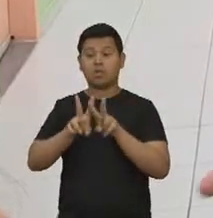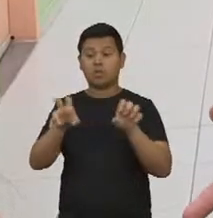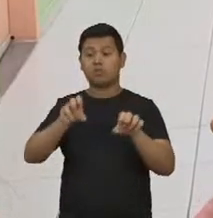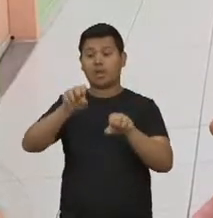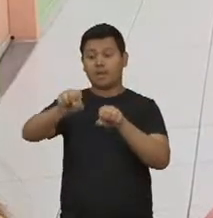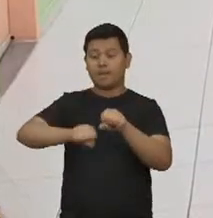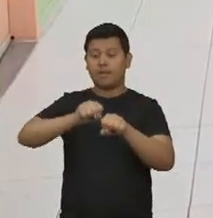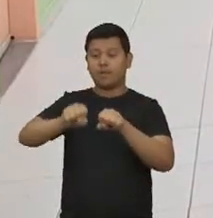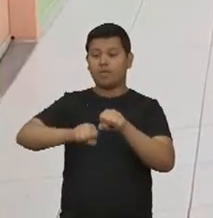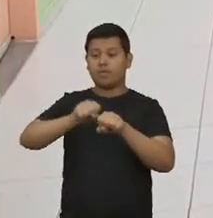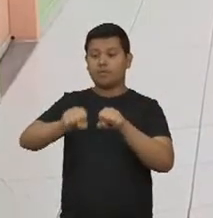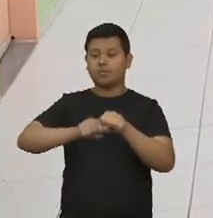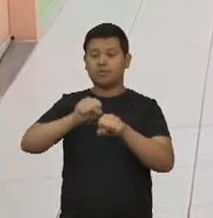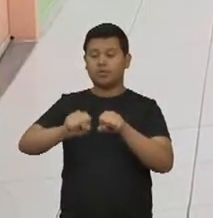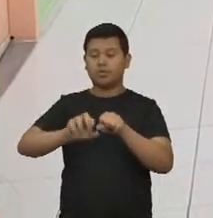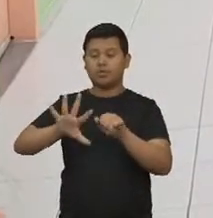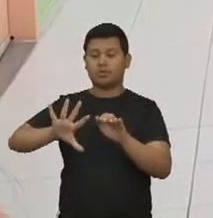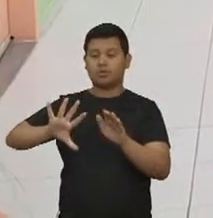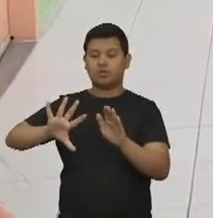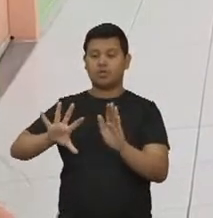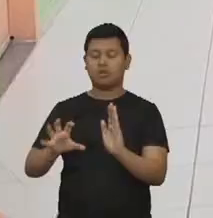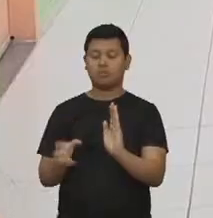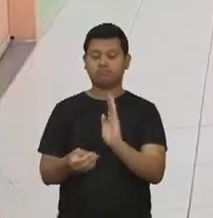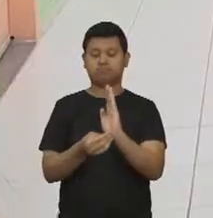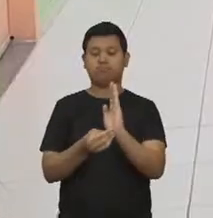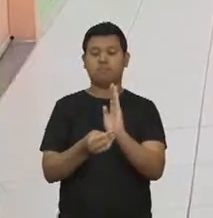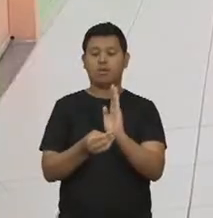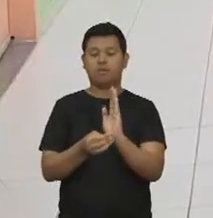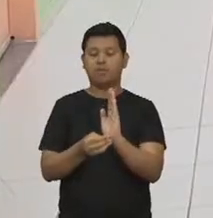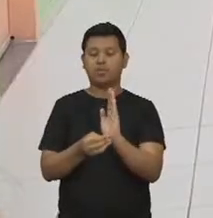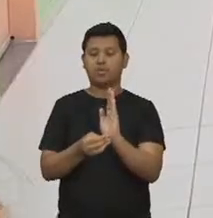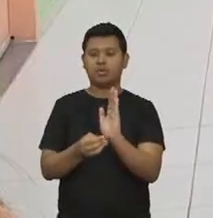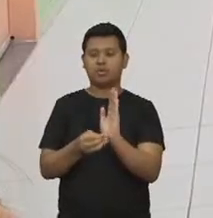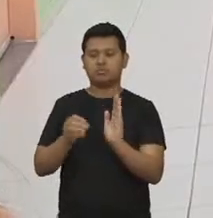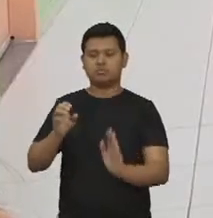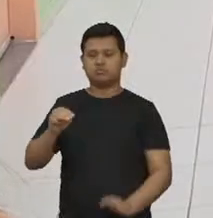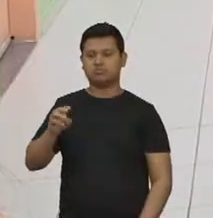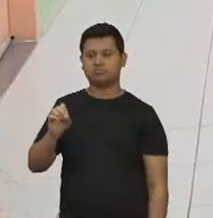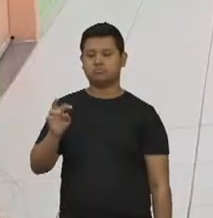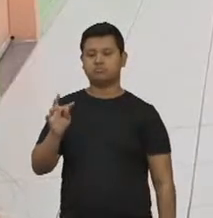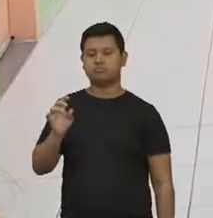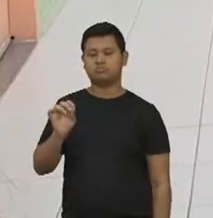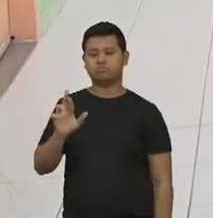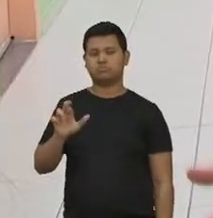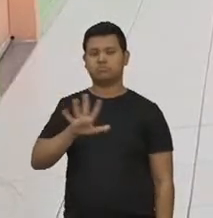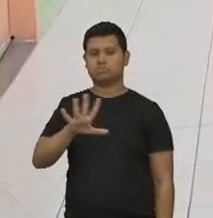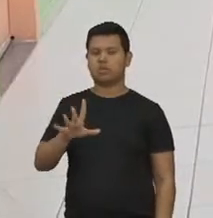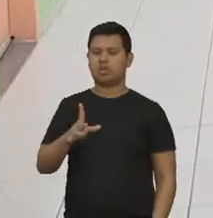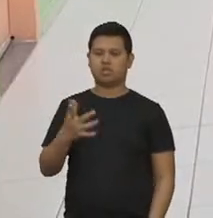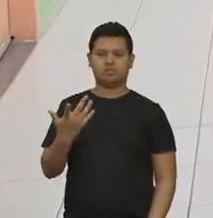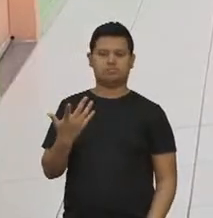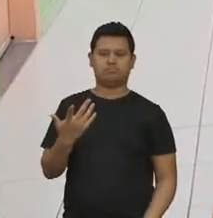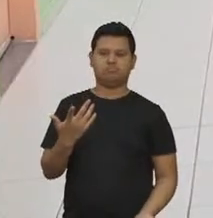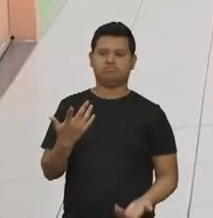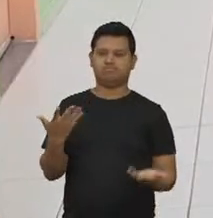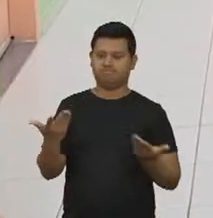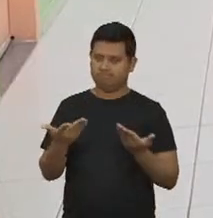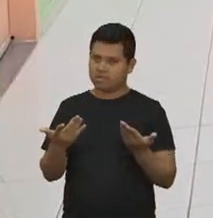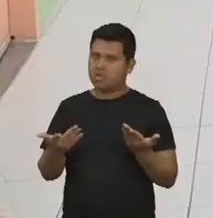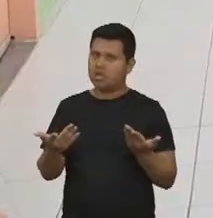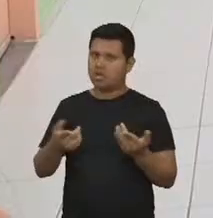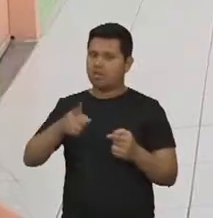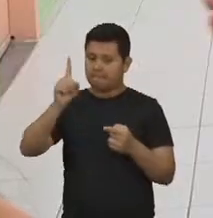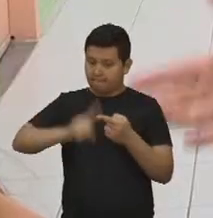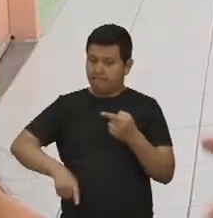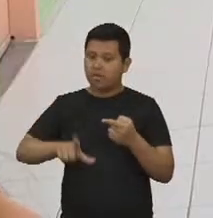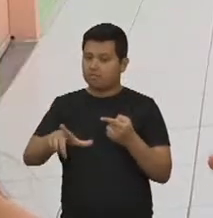bicicletas com o motor, que o pessoal está comprando bicicleta, coloca o motor e sai andando por aí. Então isso aí é proibido, inclusive a Secretaria está recolhendo essas